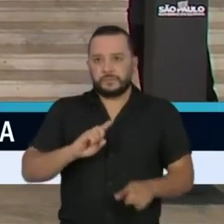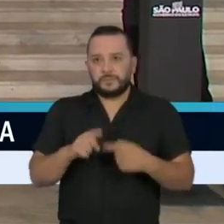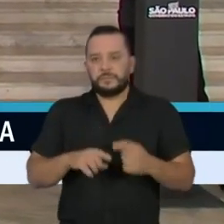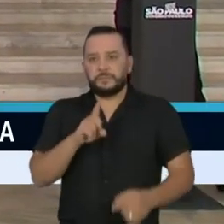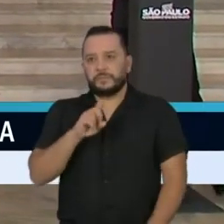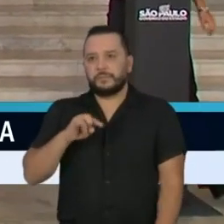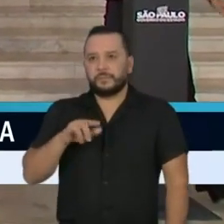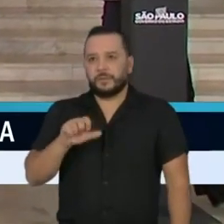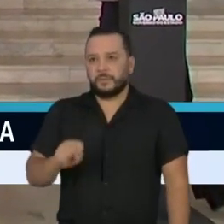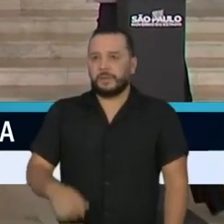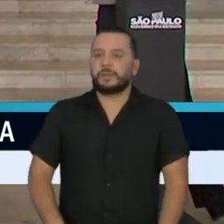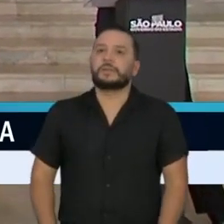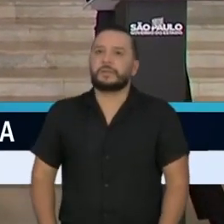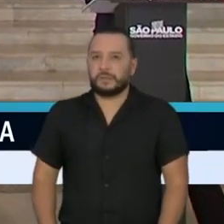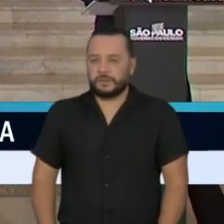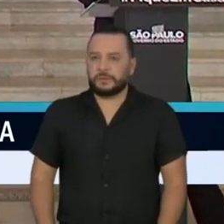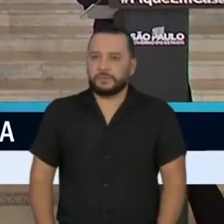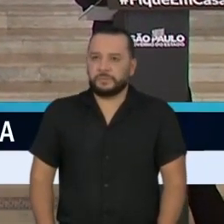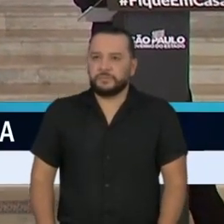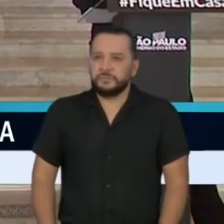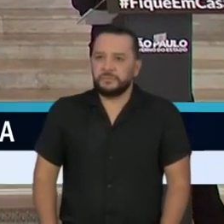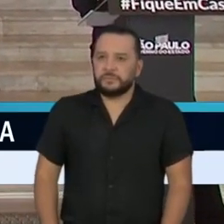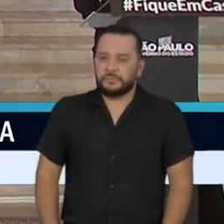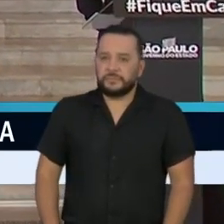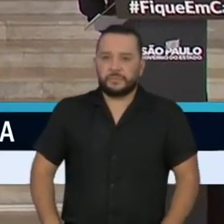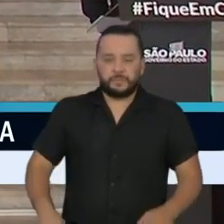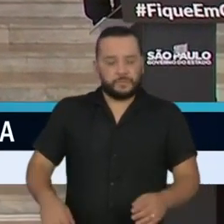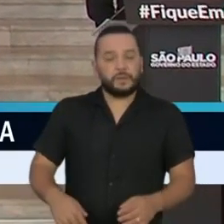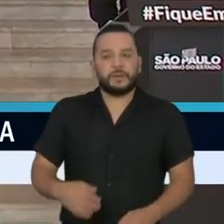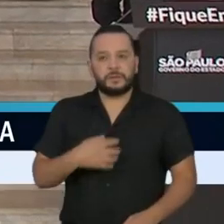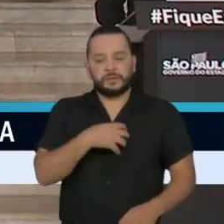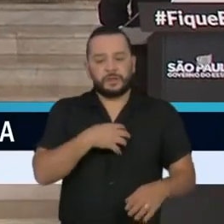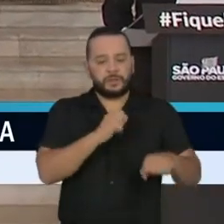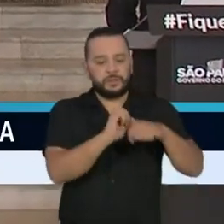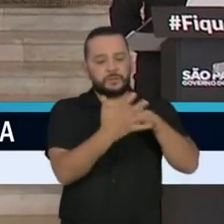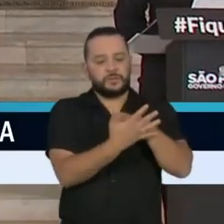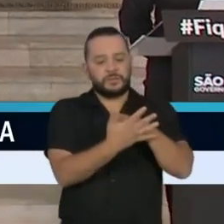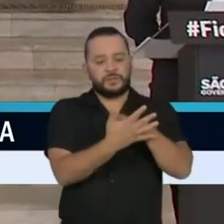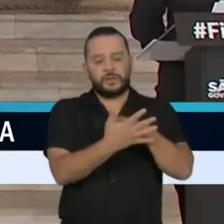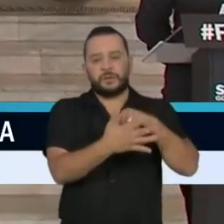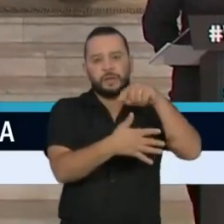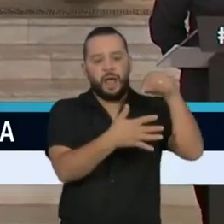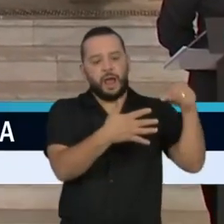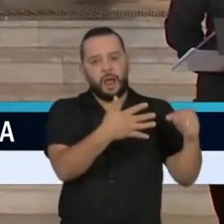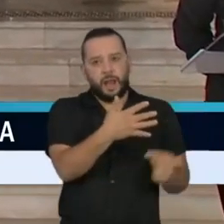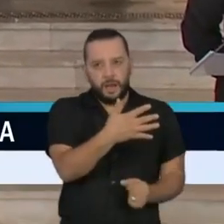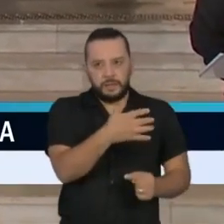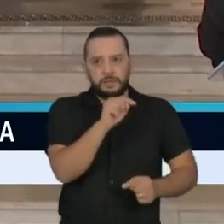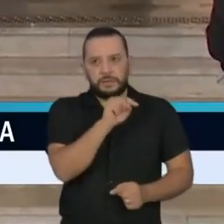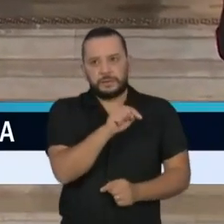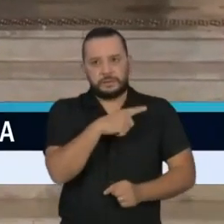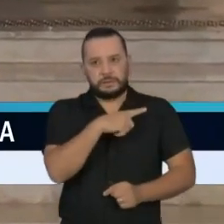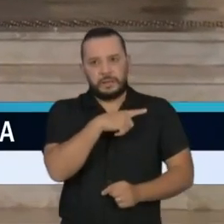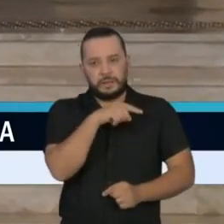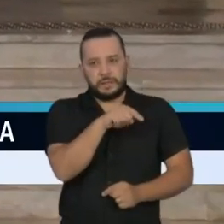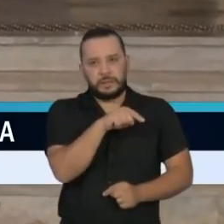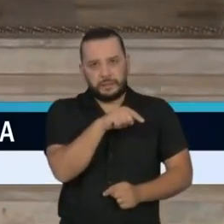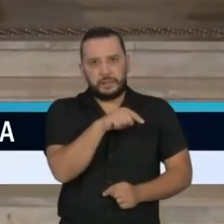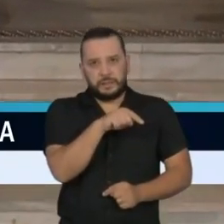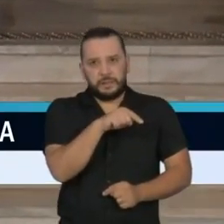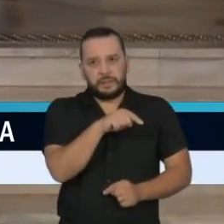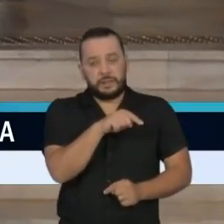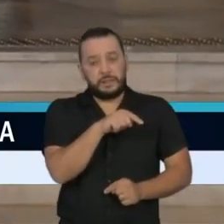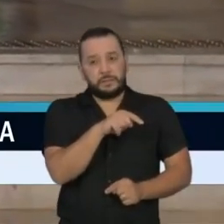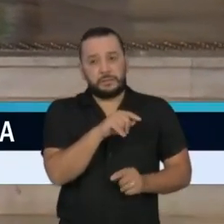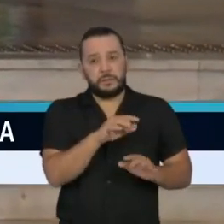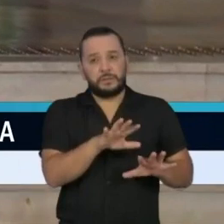Covas. Pelas próprias características da Covid-19, ela tem, no seu contingente total de casos